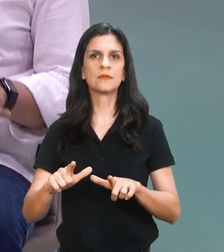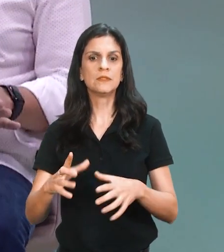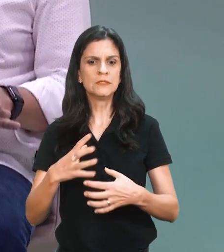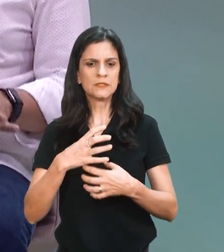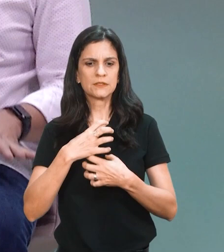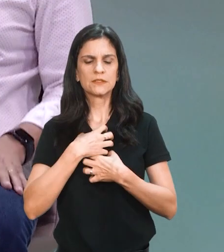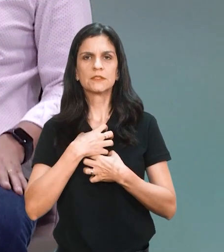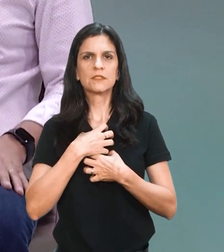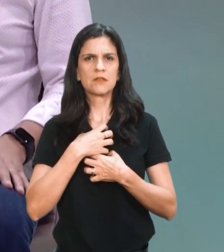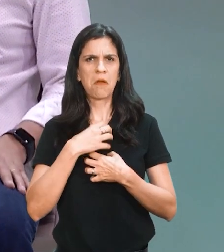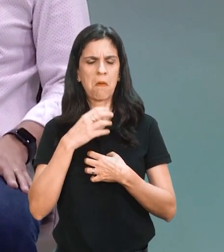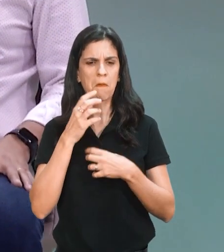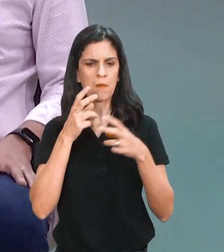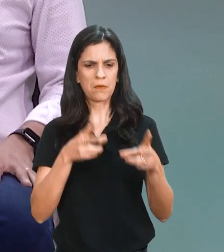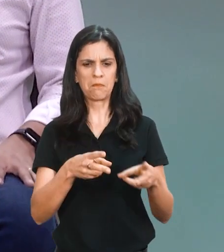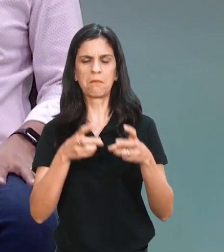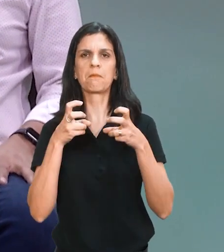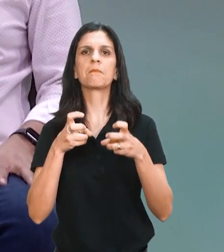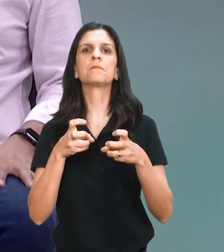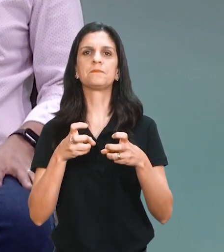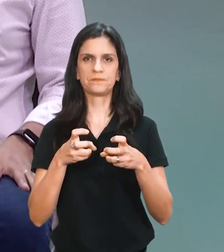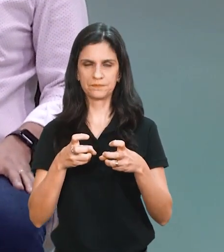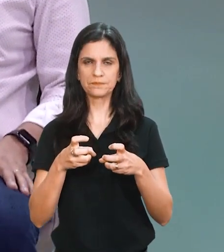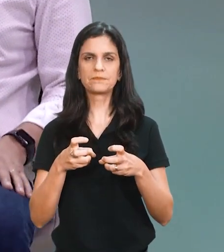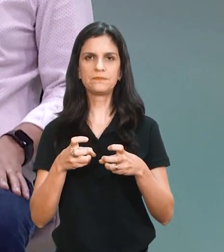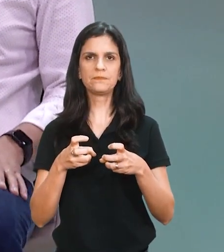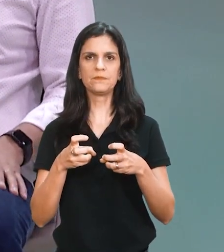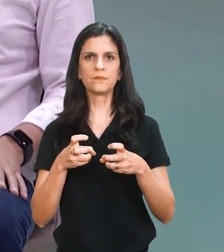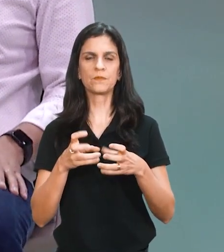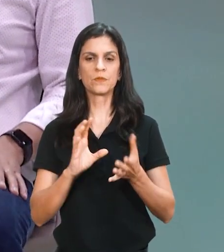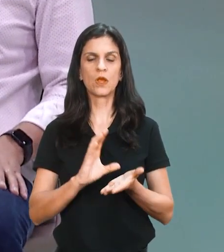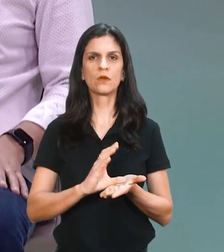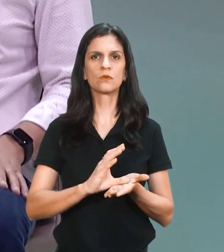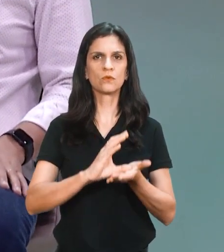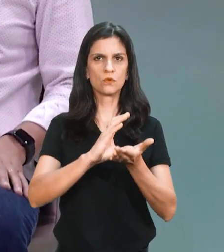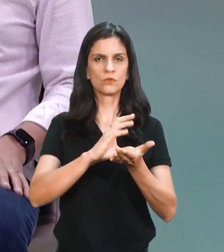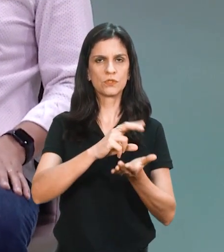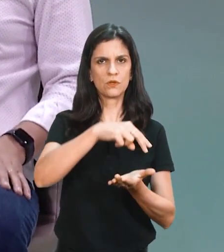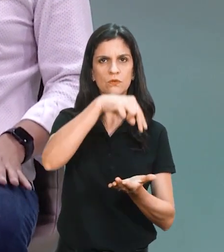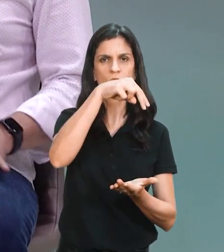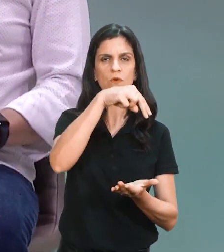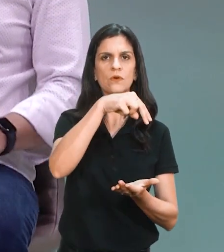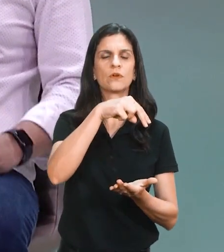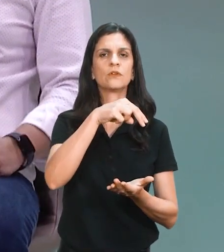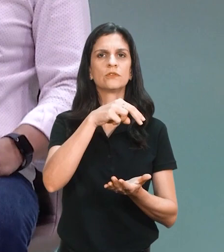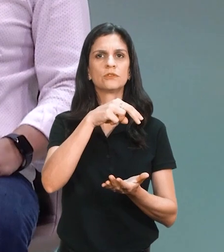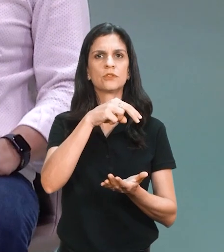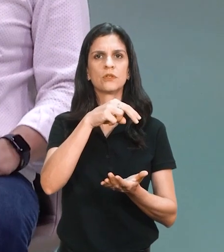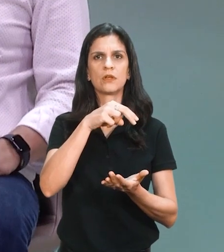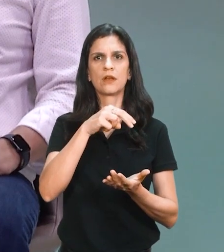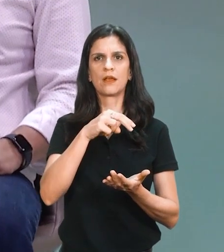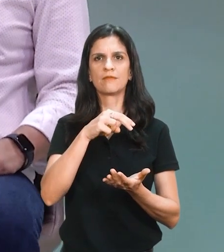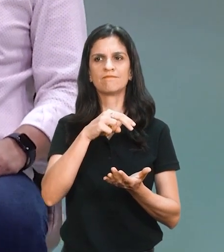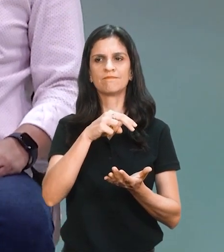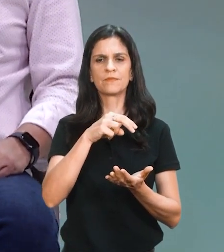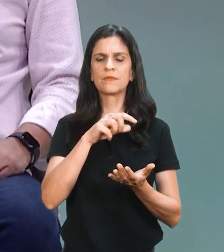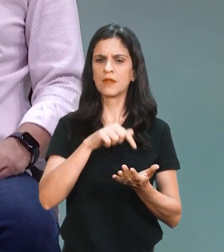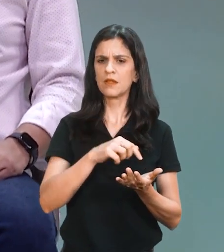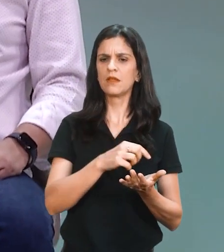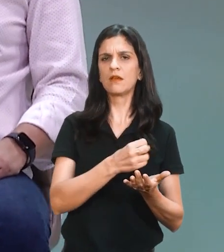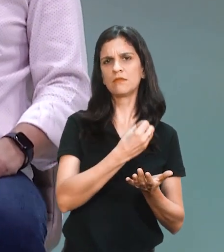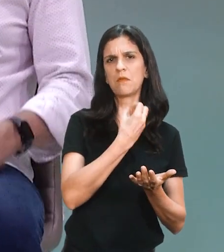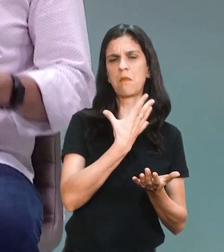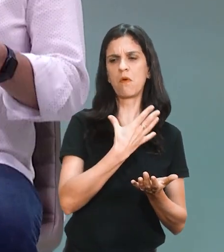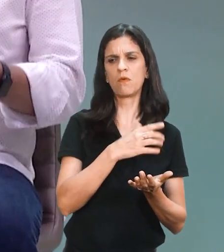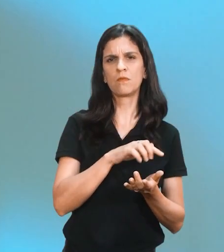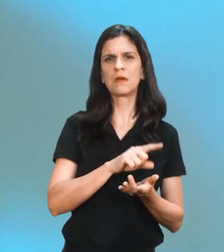com o que nós vimos, né? Hoje, na verdade, com exceção do Conselho Norte, todos os outros estão muito deteriorados,